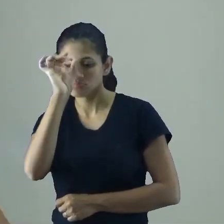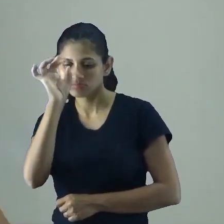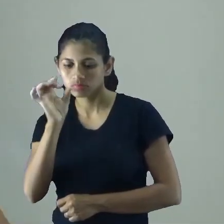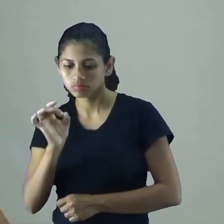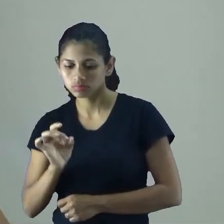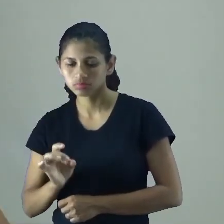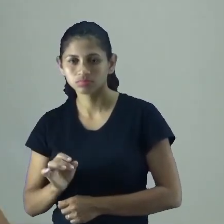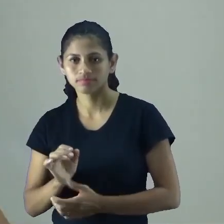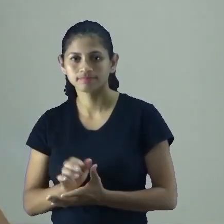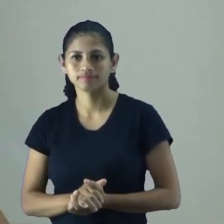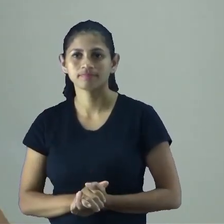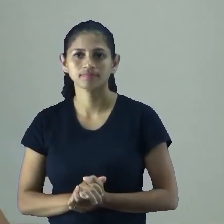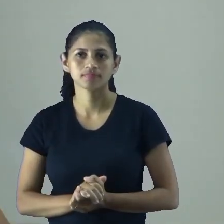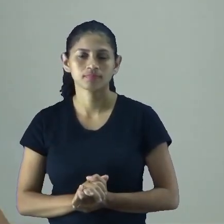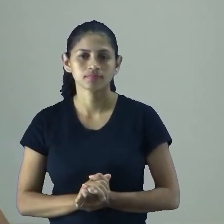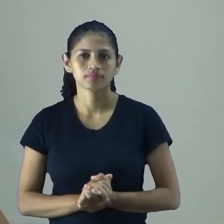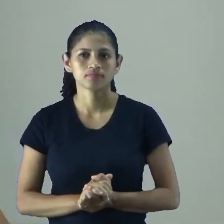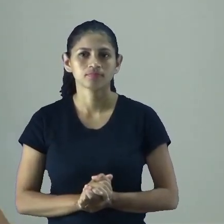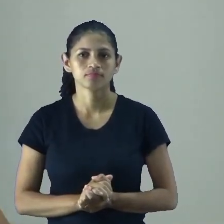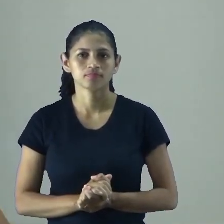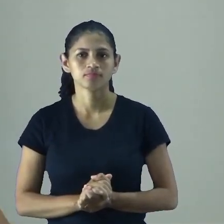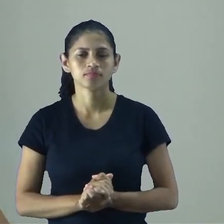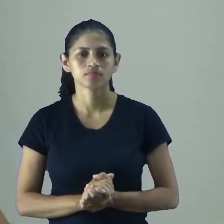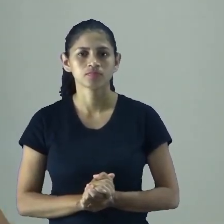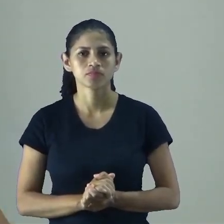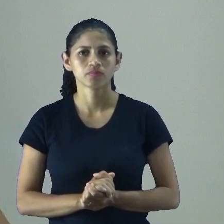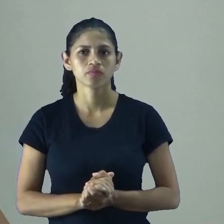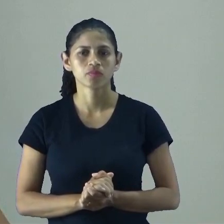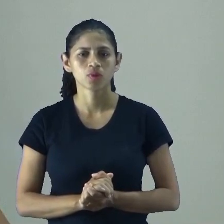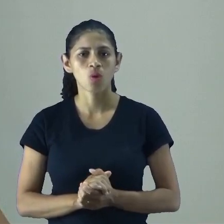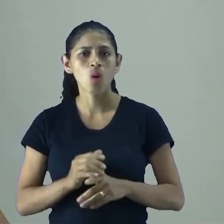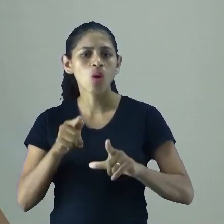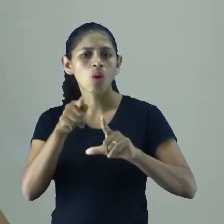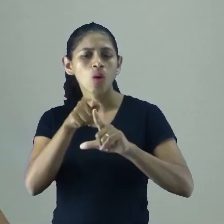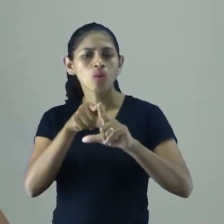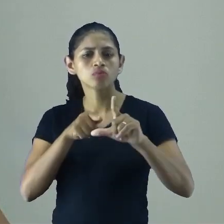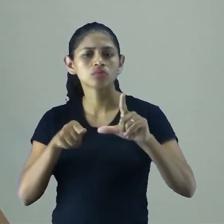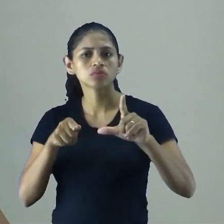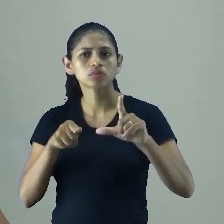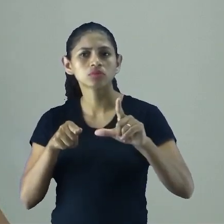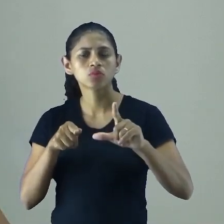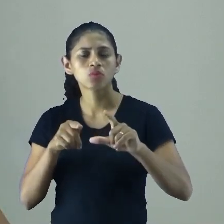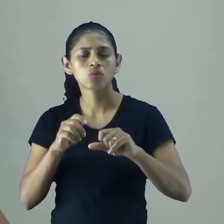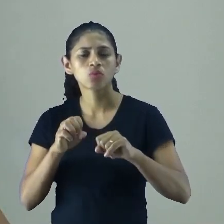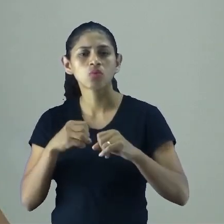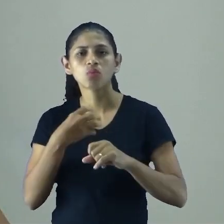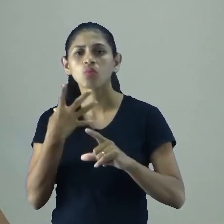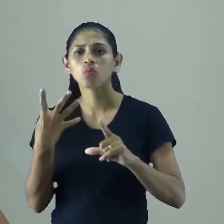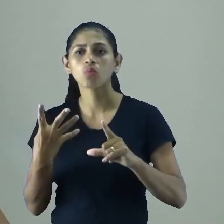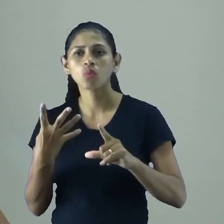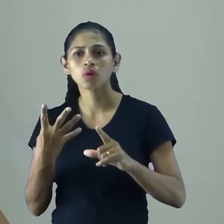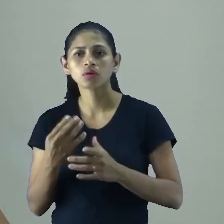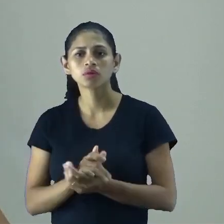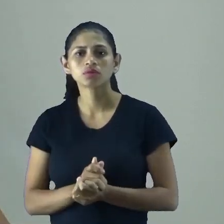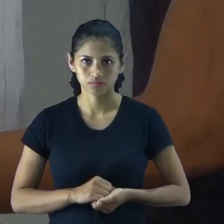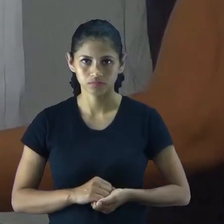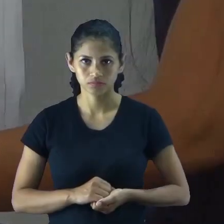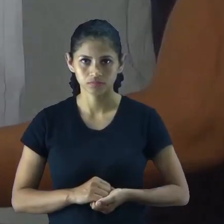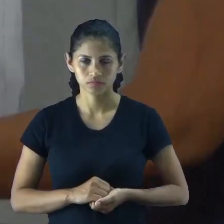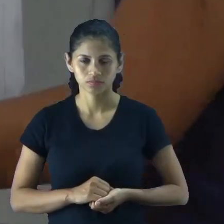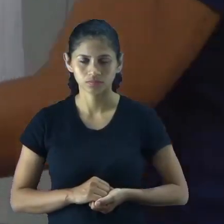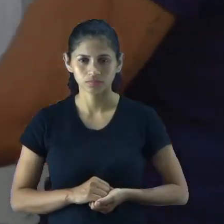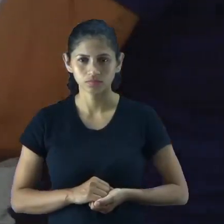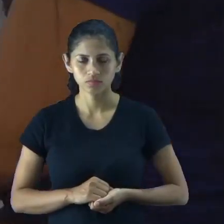certo Então olha só de acordo com o nosso gráfico quantos passarinhos nós temos na imagem acima